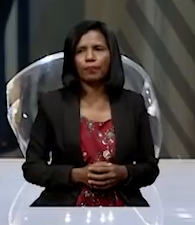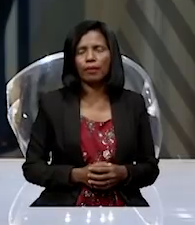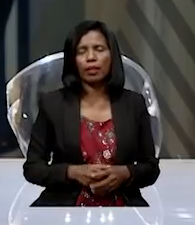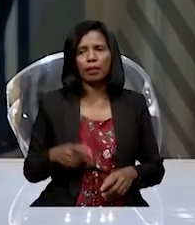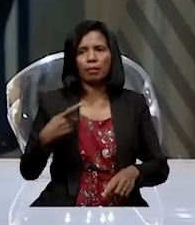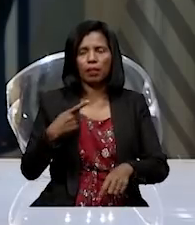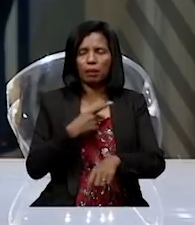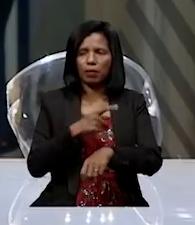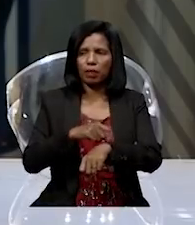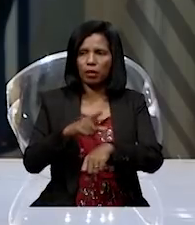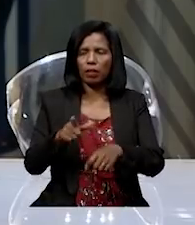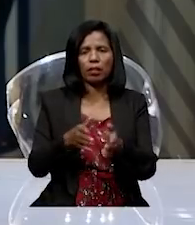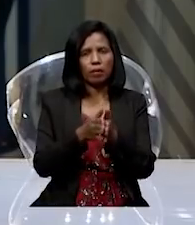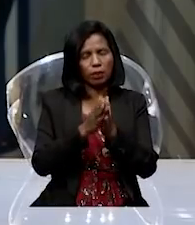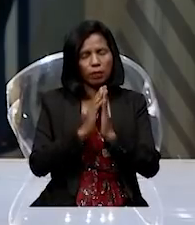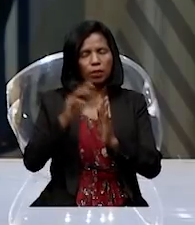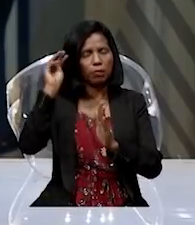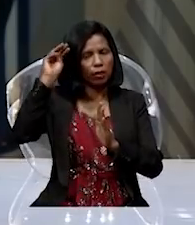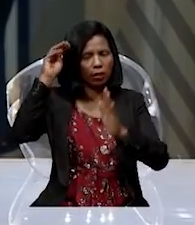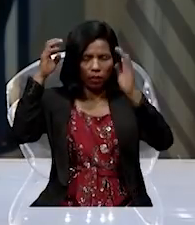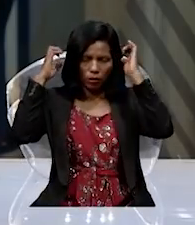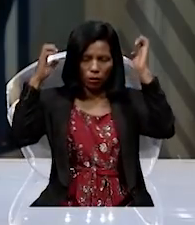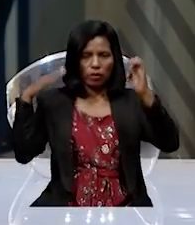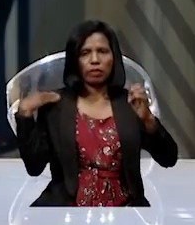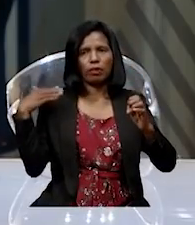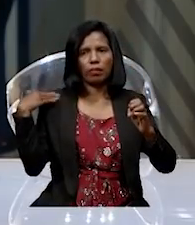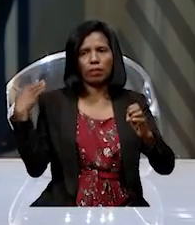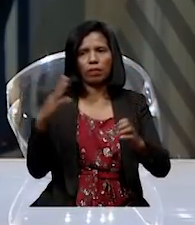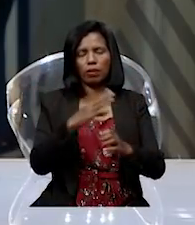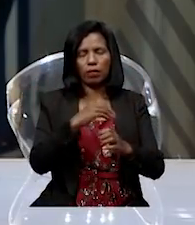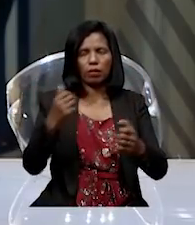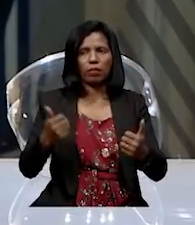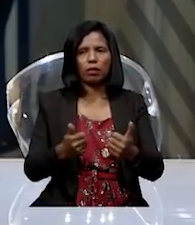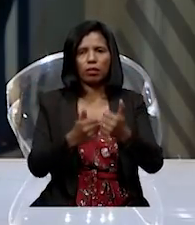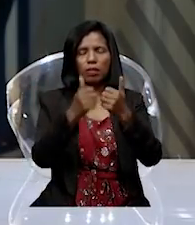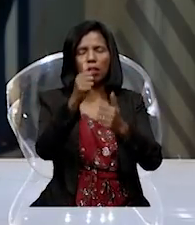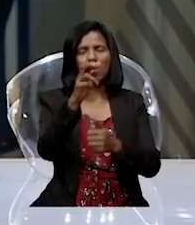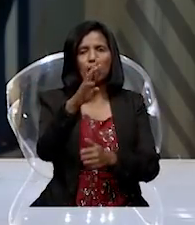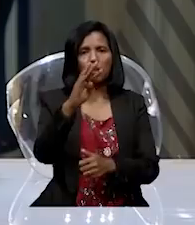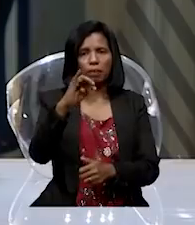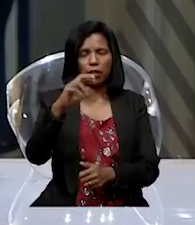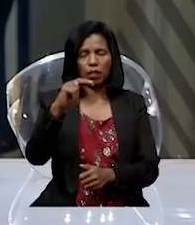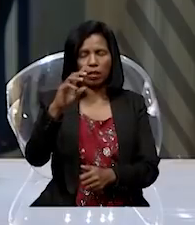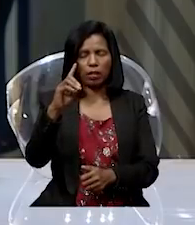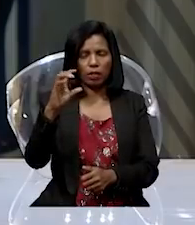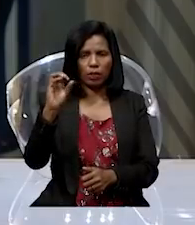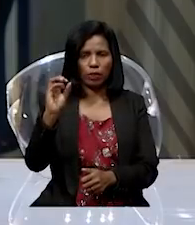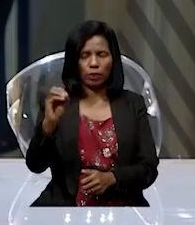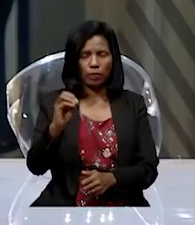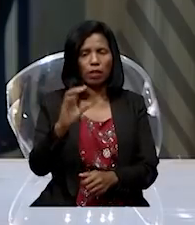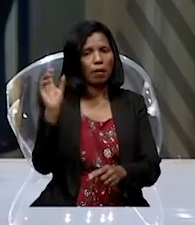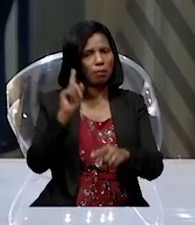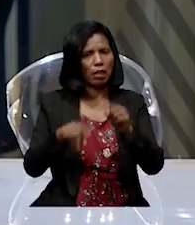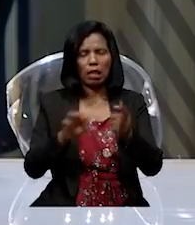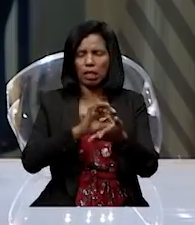Parlamento Nacional Russo, ministro da Educação e Juventude, no Desporto, Armindo Maia, labela assina certificado